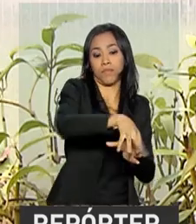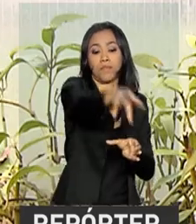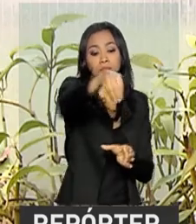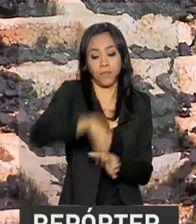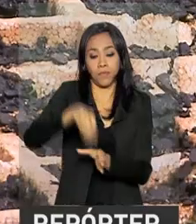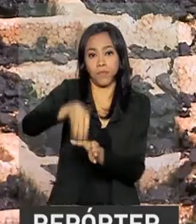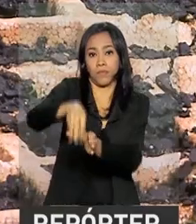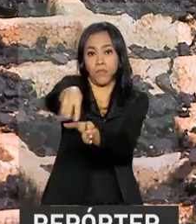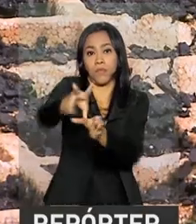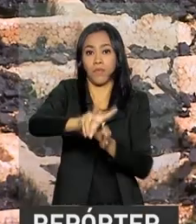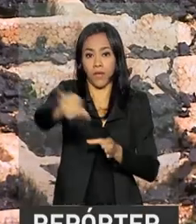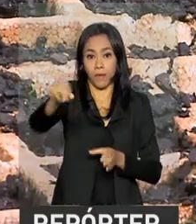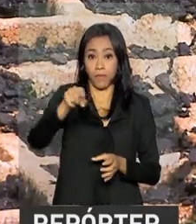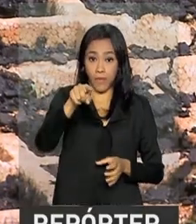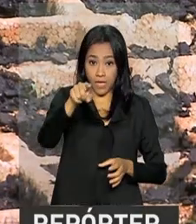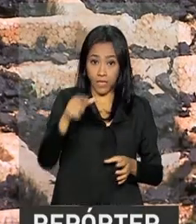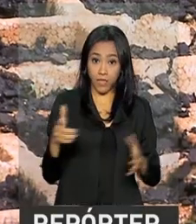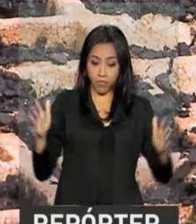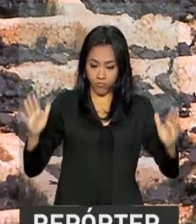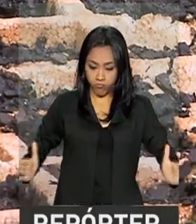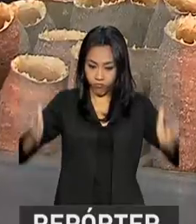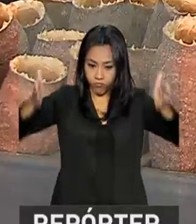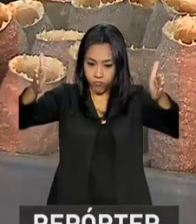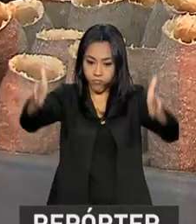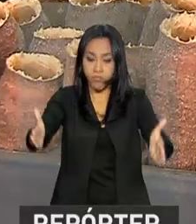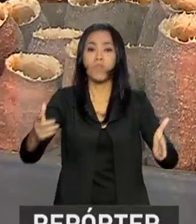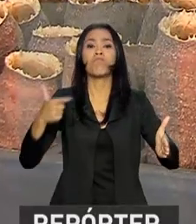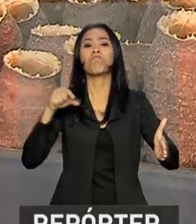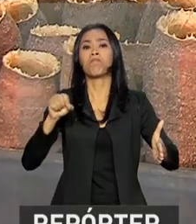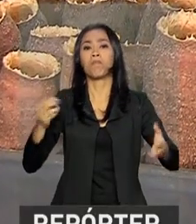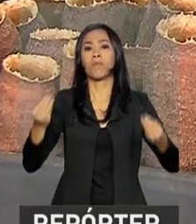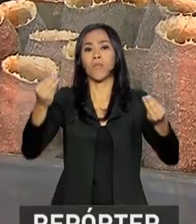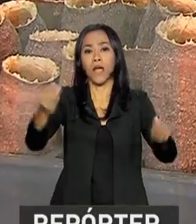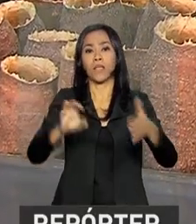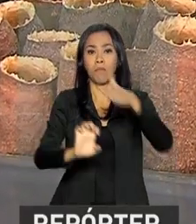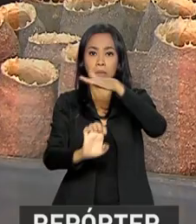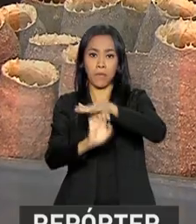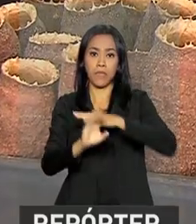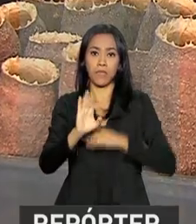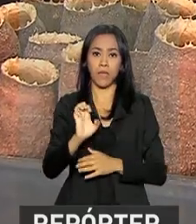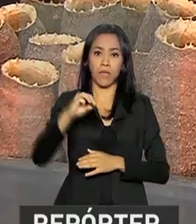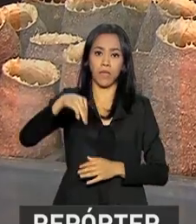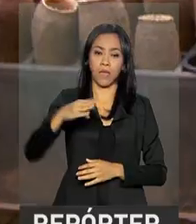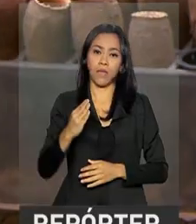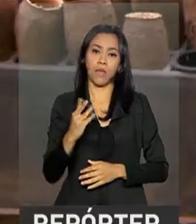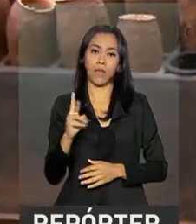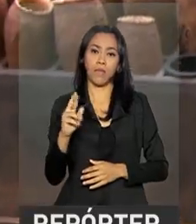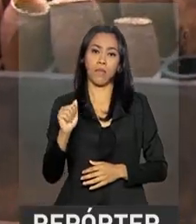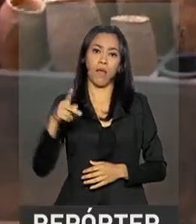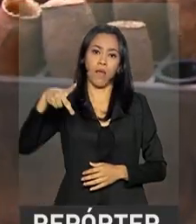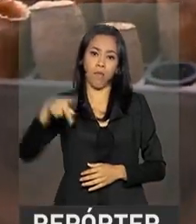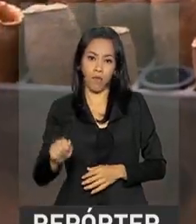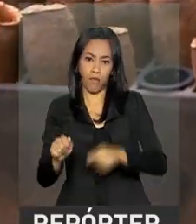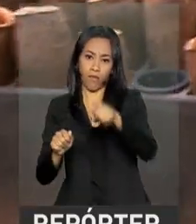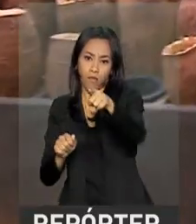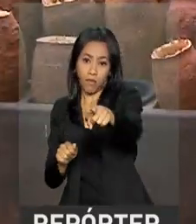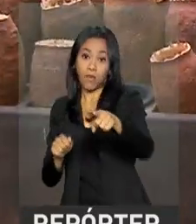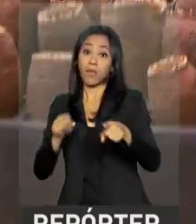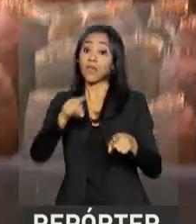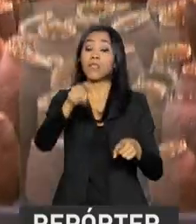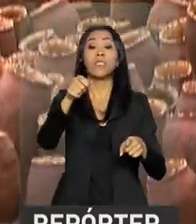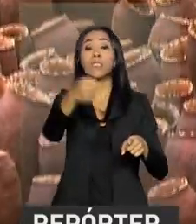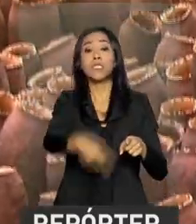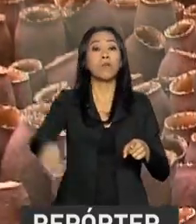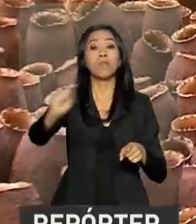reflorestamento as mudas doadas pela embrapa foram plantadas em tubetes ecológicos de forma direta sem a